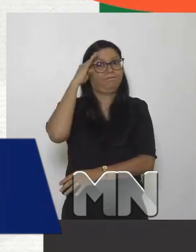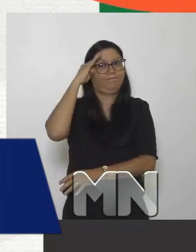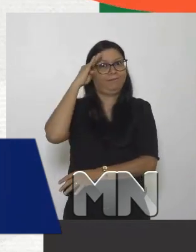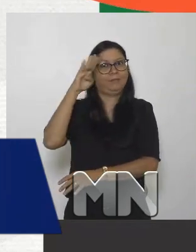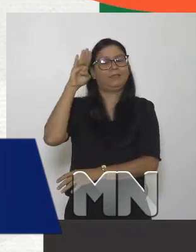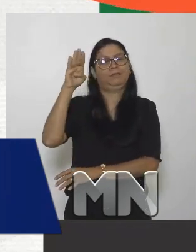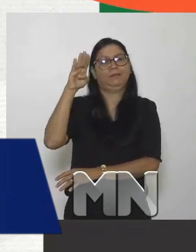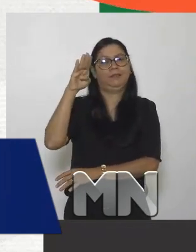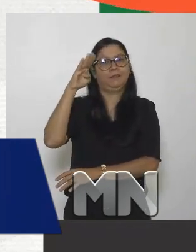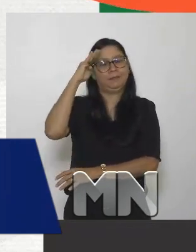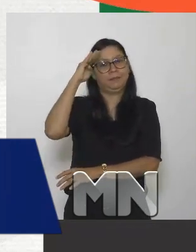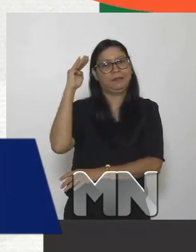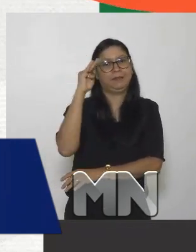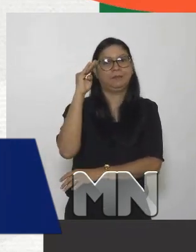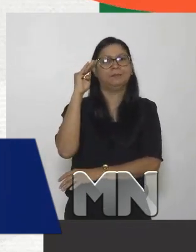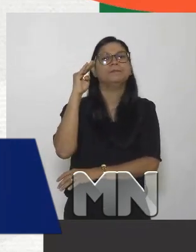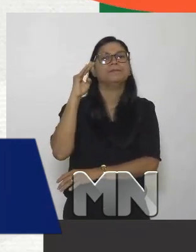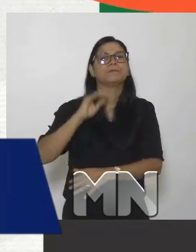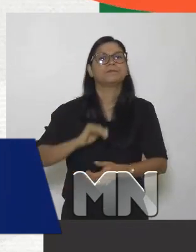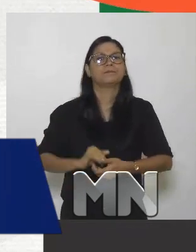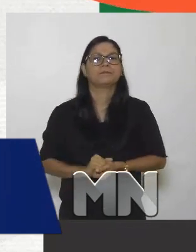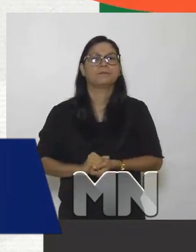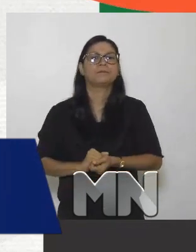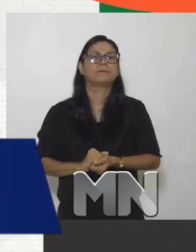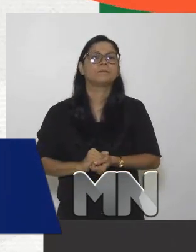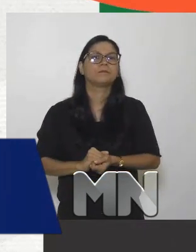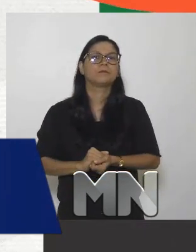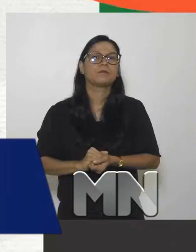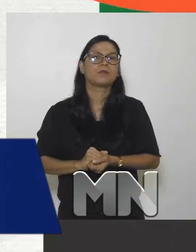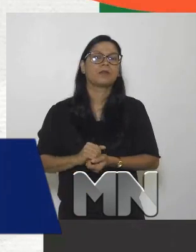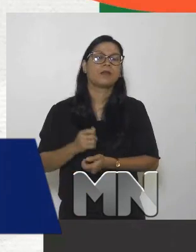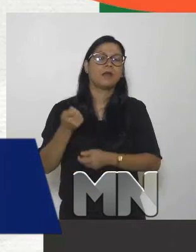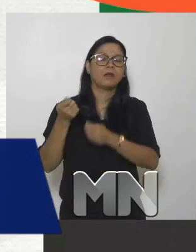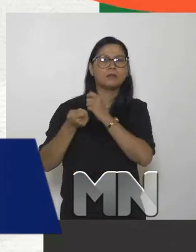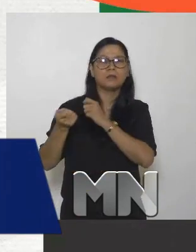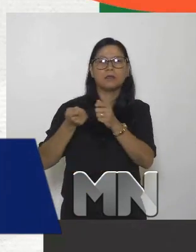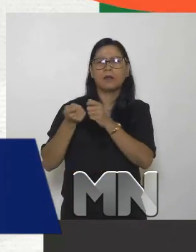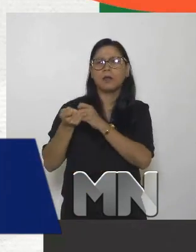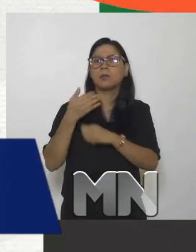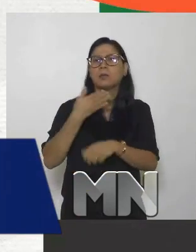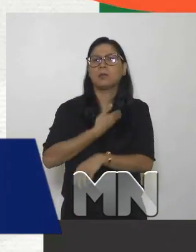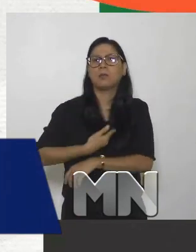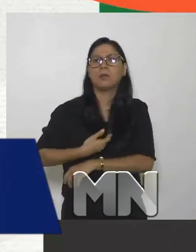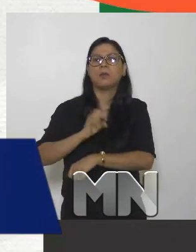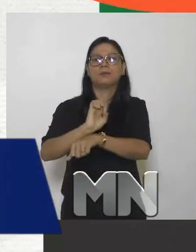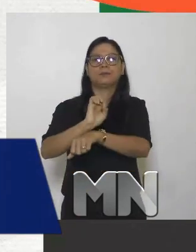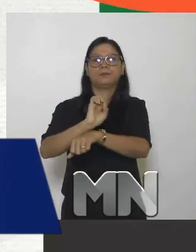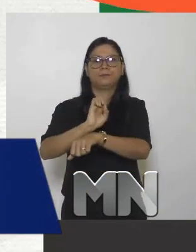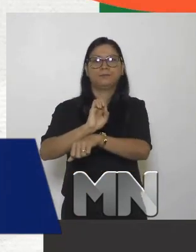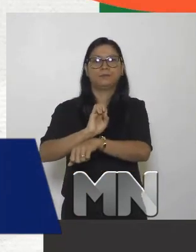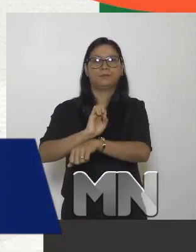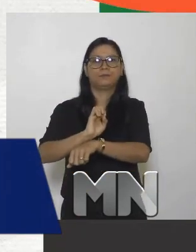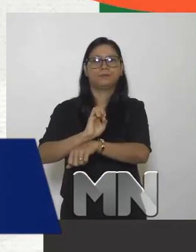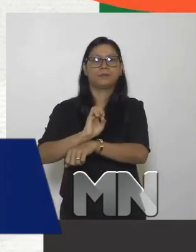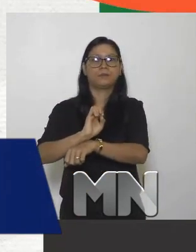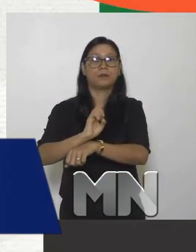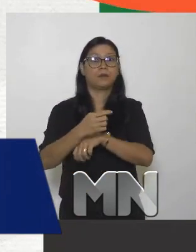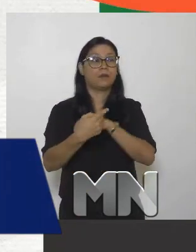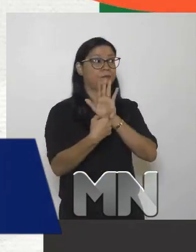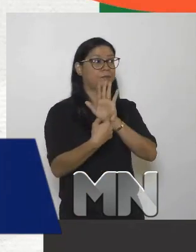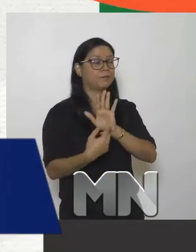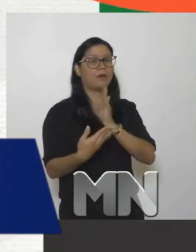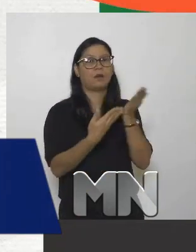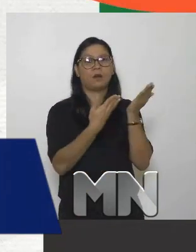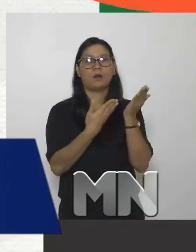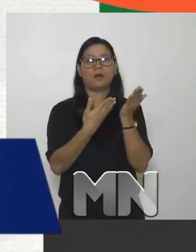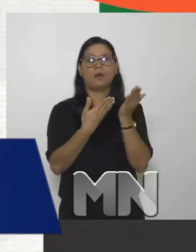na China, onde muitos piauienses têm negócios, é o país que mais cresce no mundo, e também em Boston, nos Estados